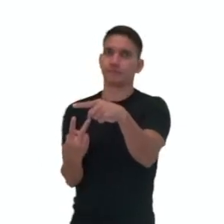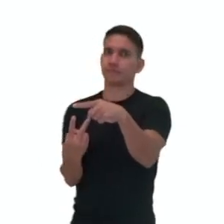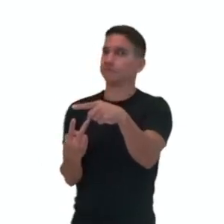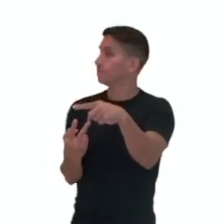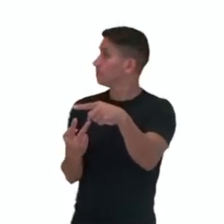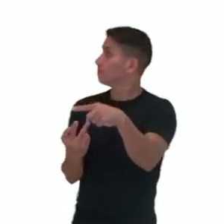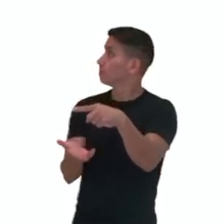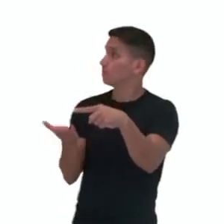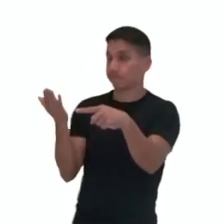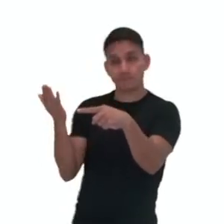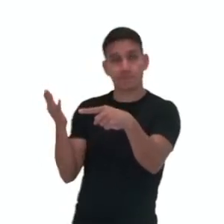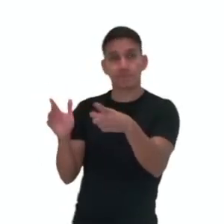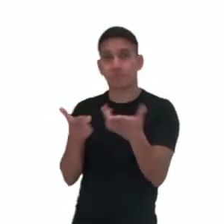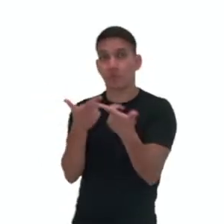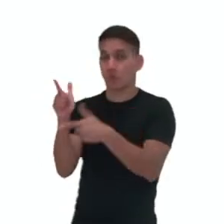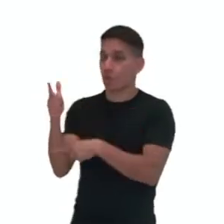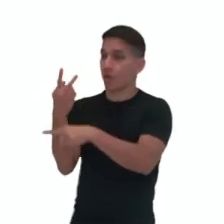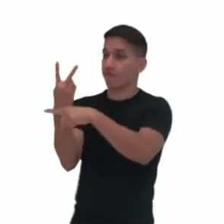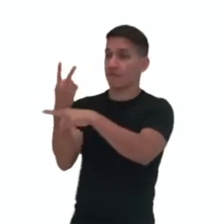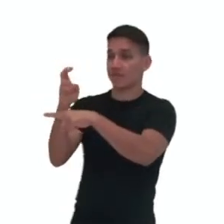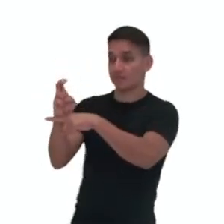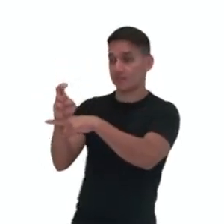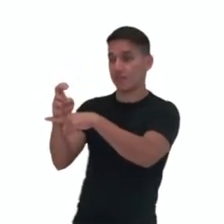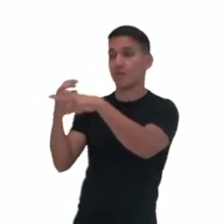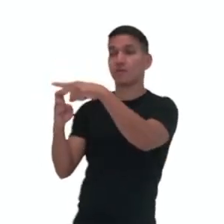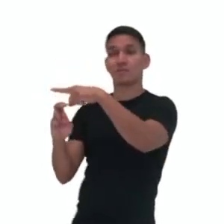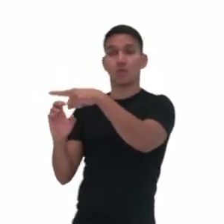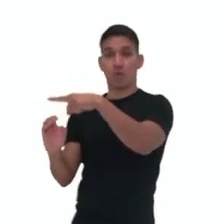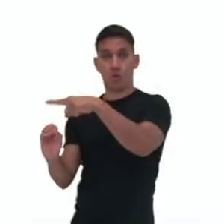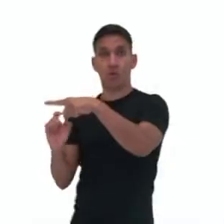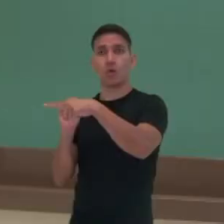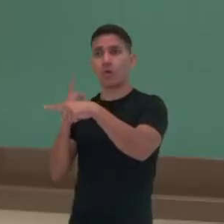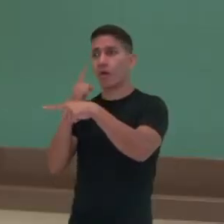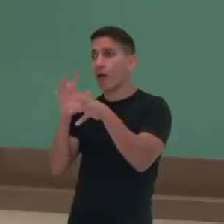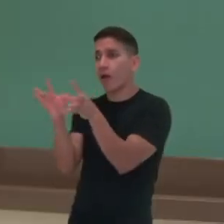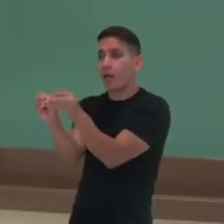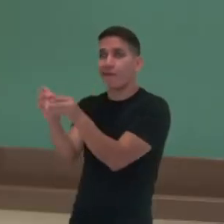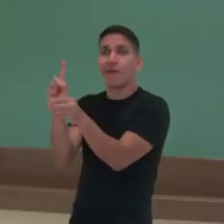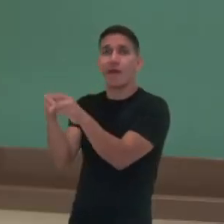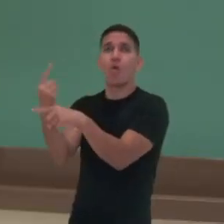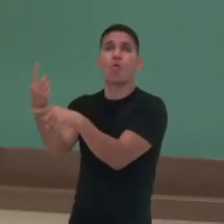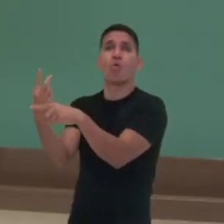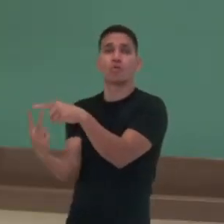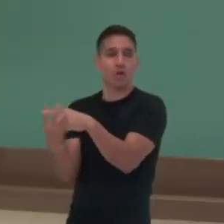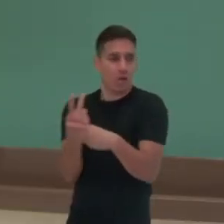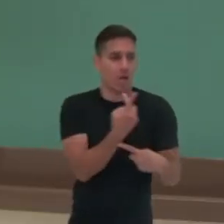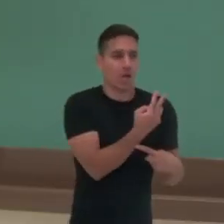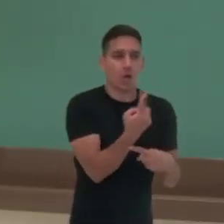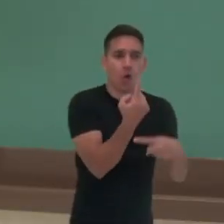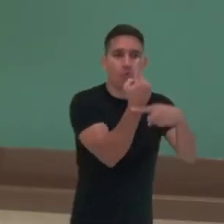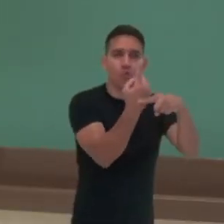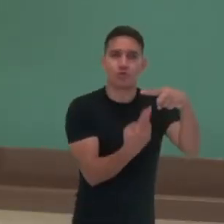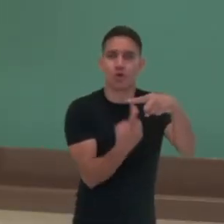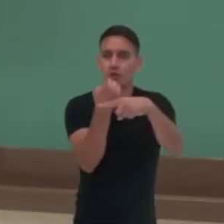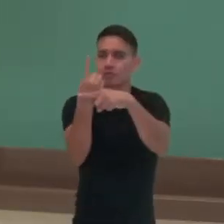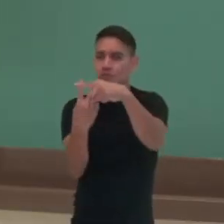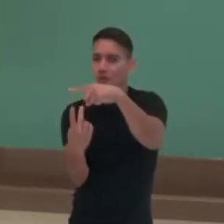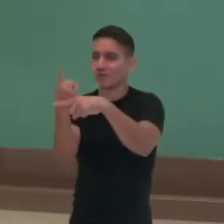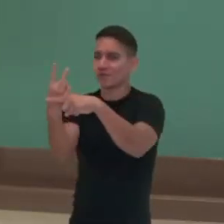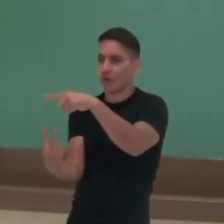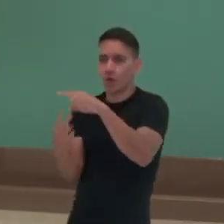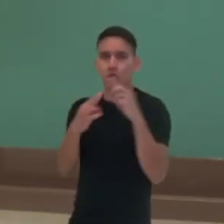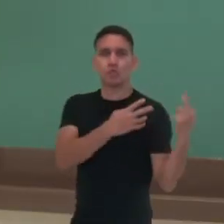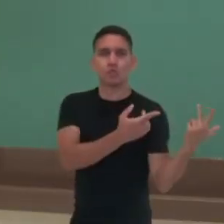razão ficou 1 sobre 2. E 25 sobre 50, olha lá, também deu 1 sobre 2. Como todas essas